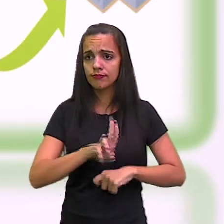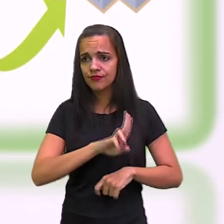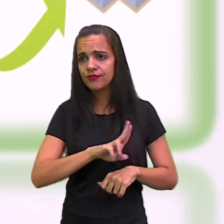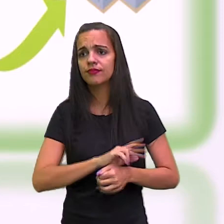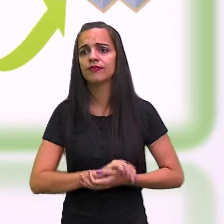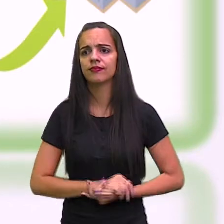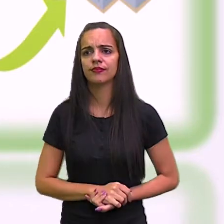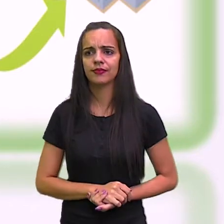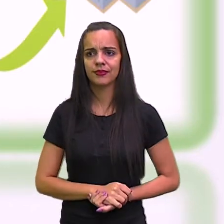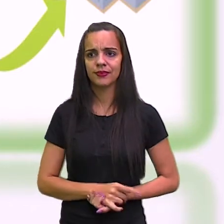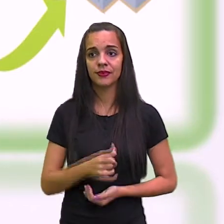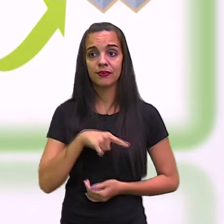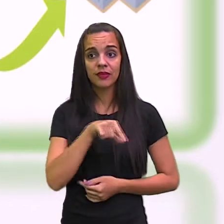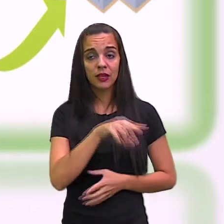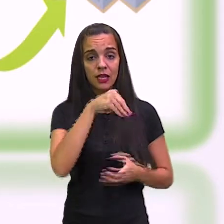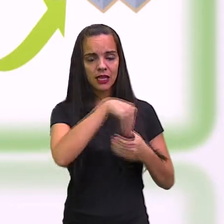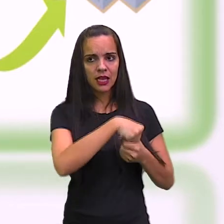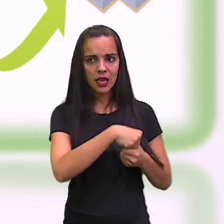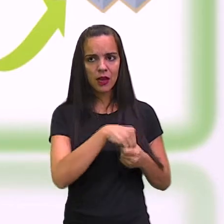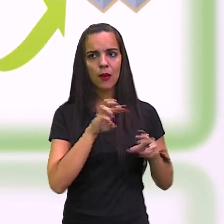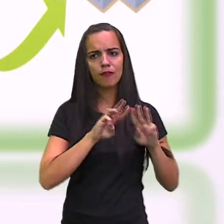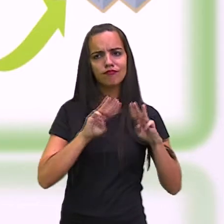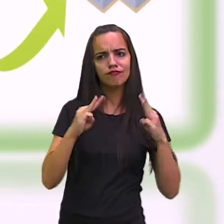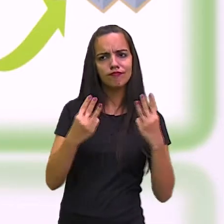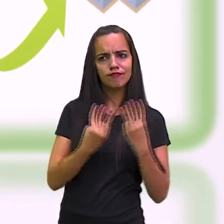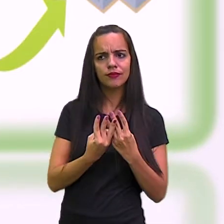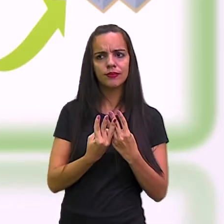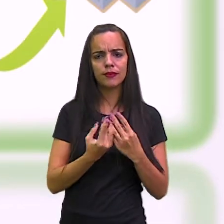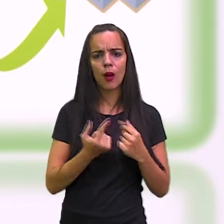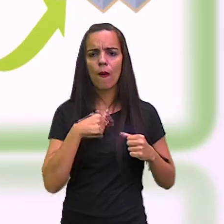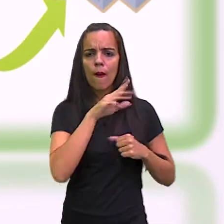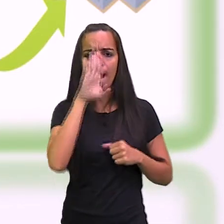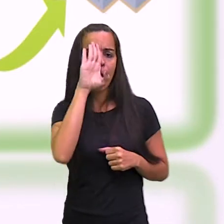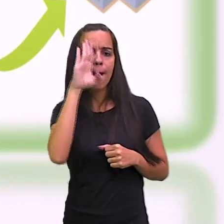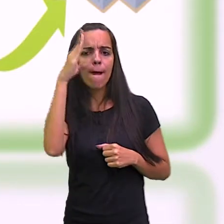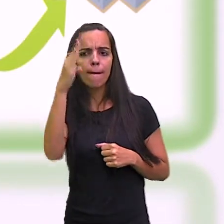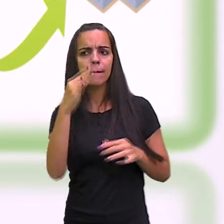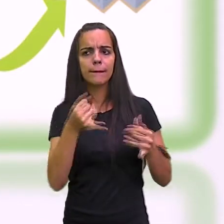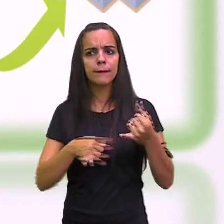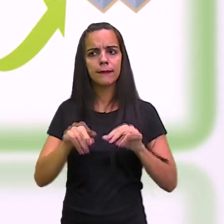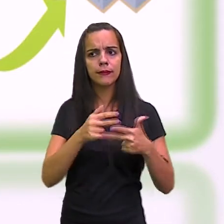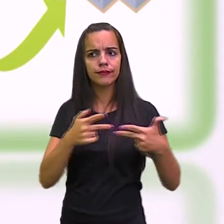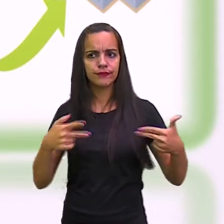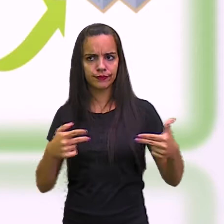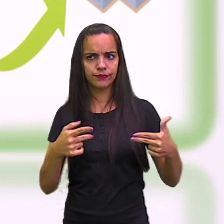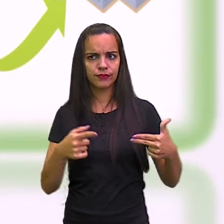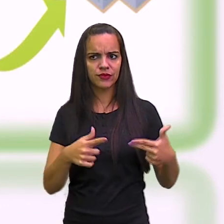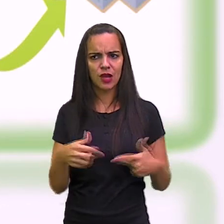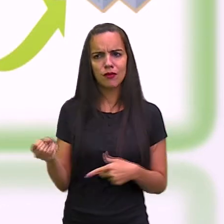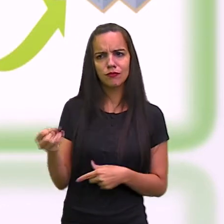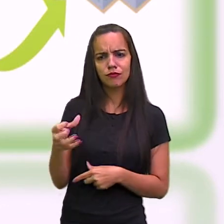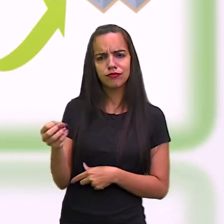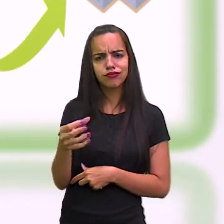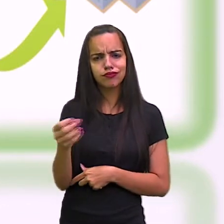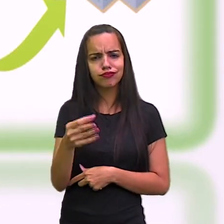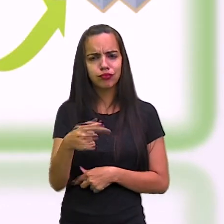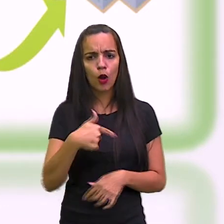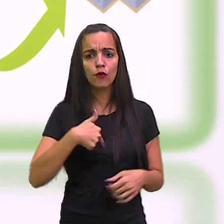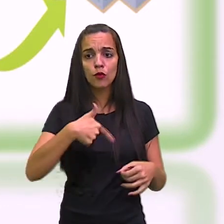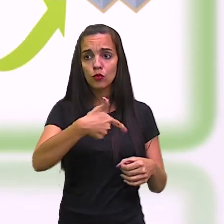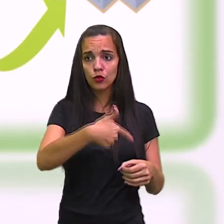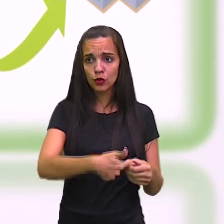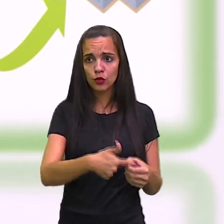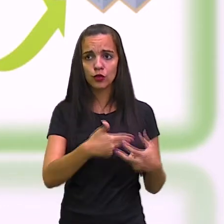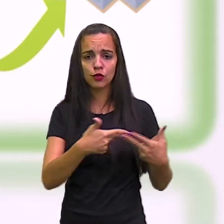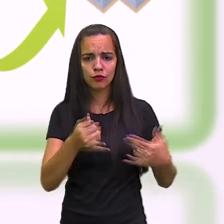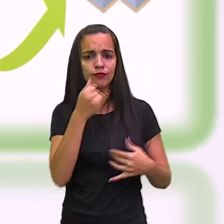eletricidade, a biomassa também é um elemento principal de vários novos tipos de combustíveis de